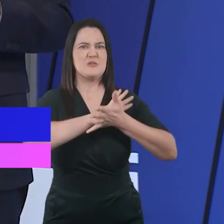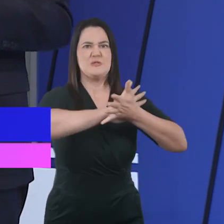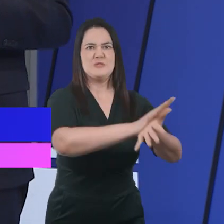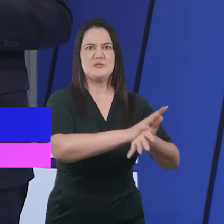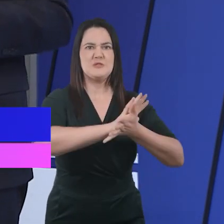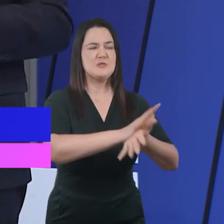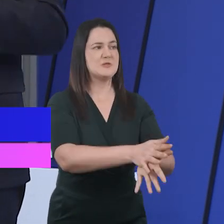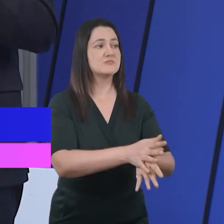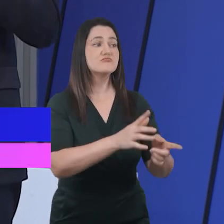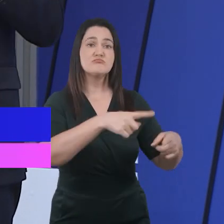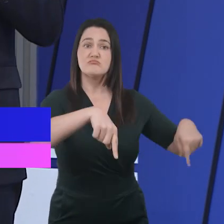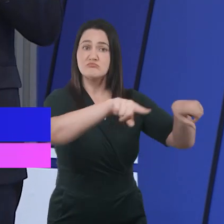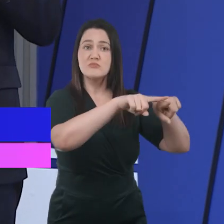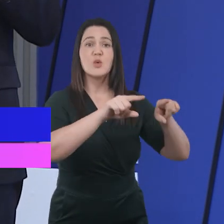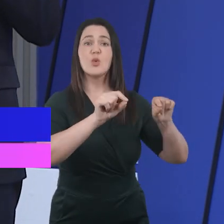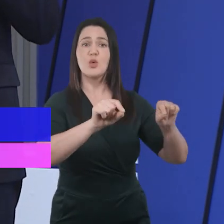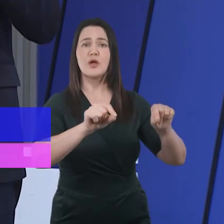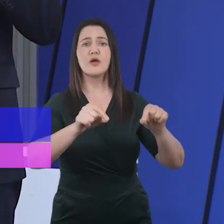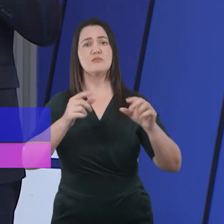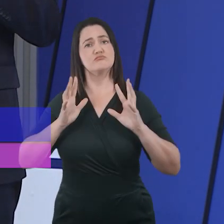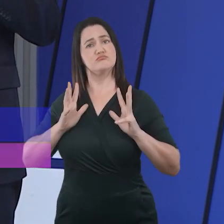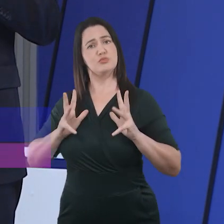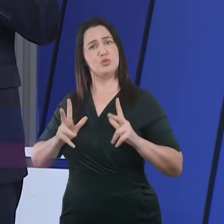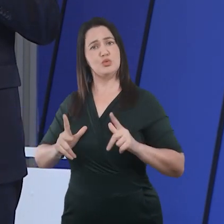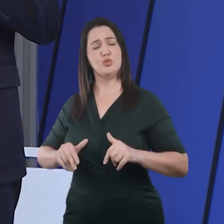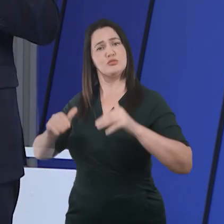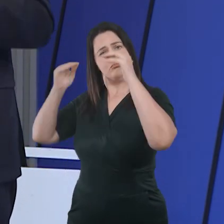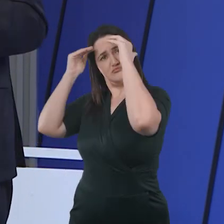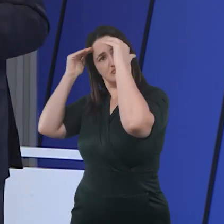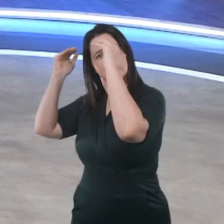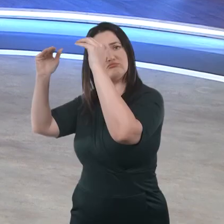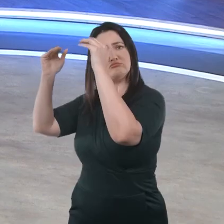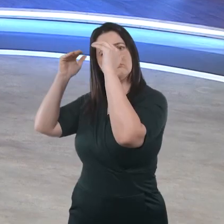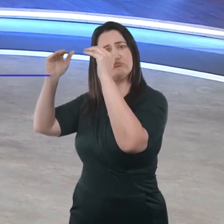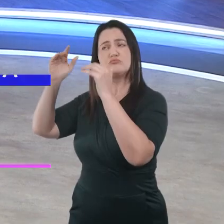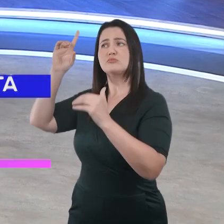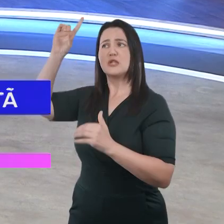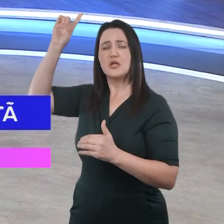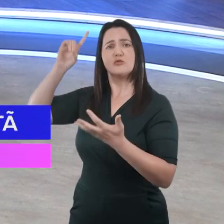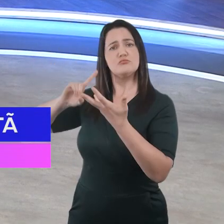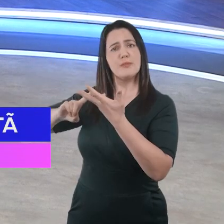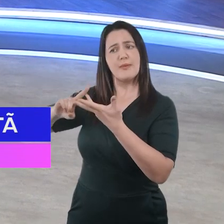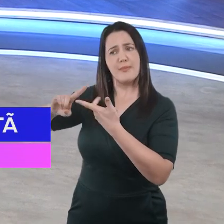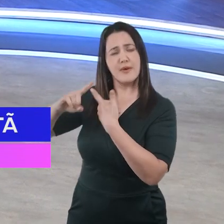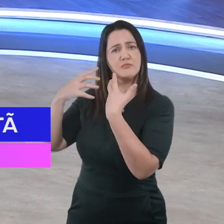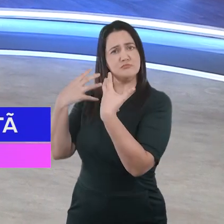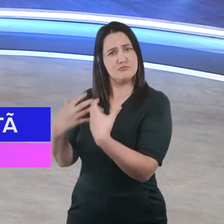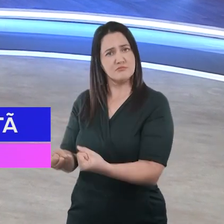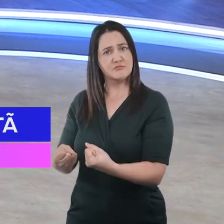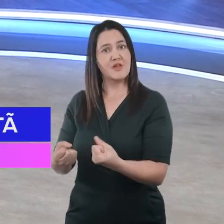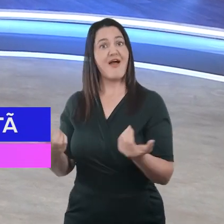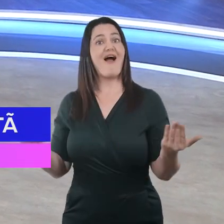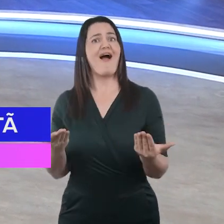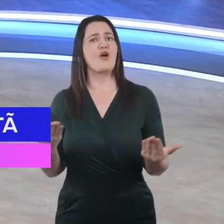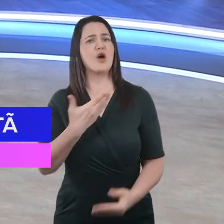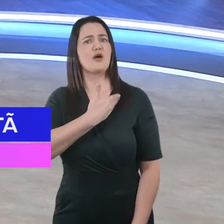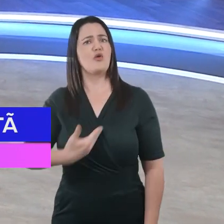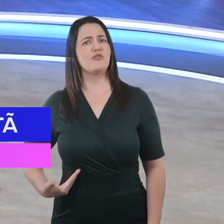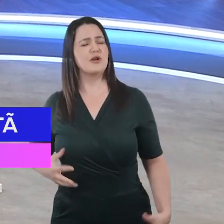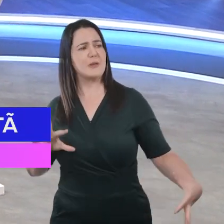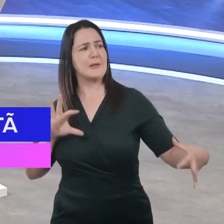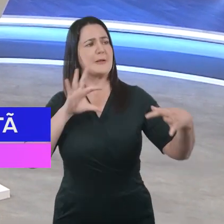sofria, mas que estava fundamentada no assim diz o Senhor. Com este sonho, Constantino,